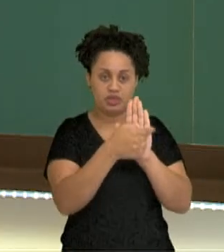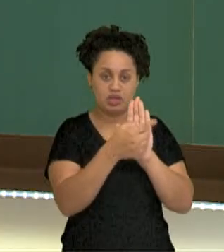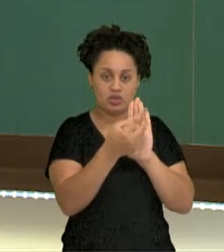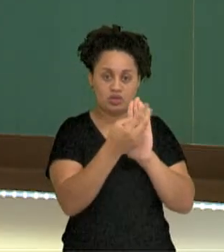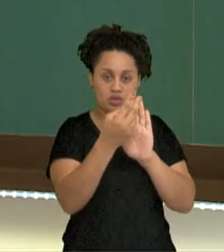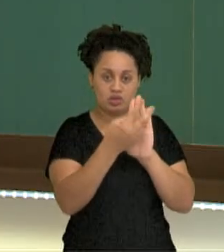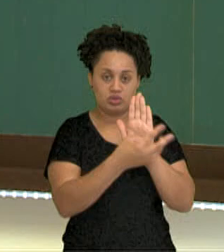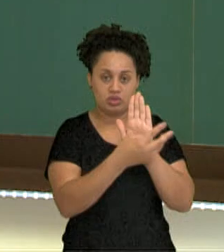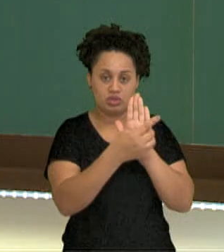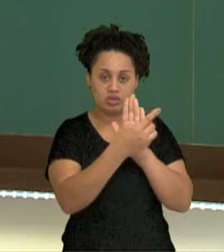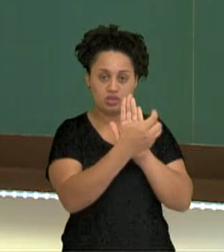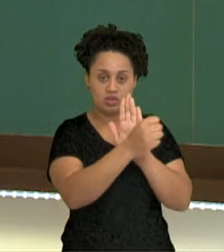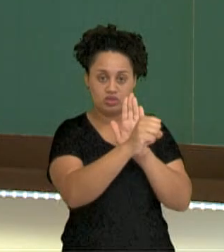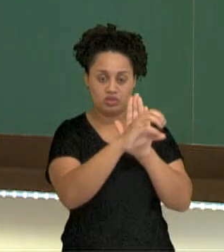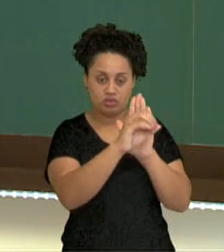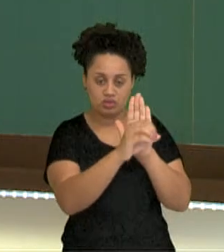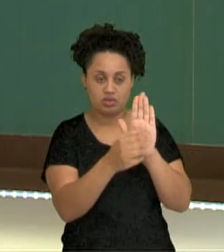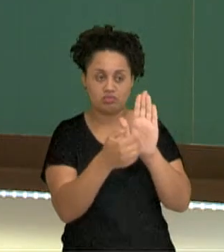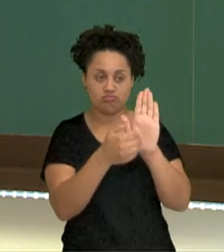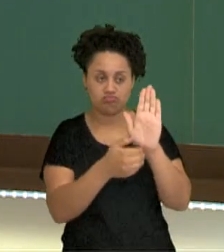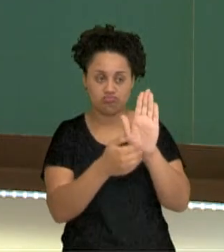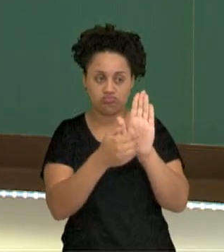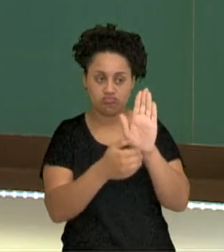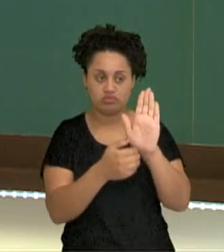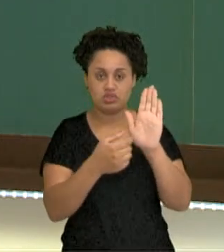180, no quarto quadrante, o ângulo de